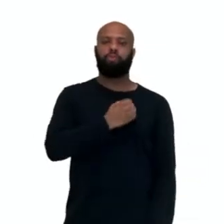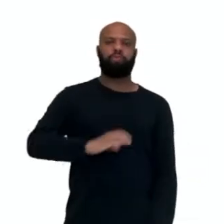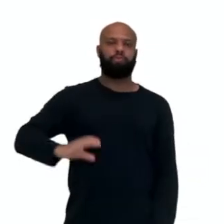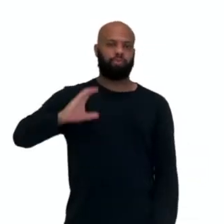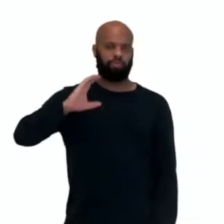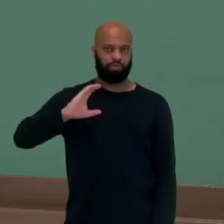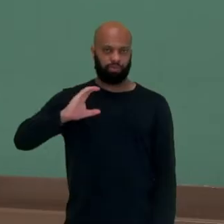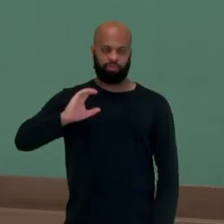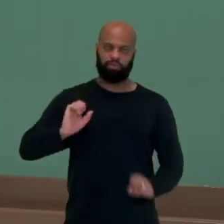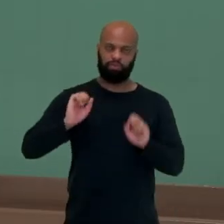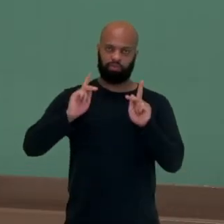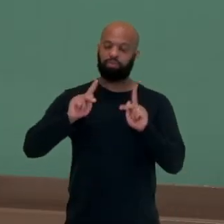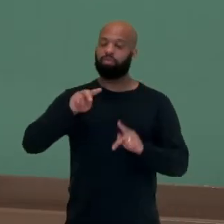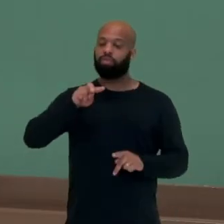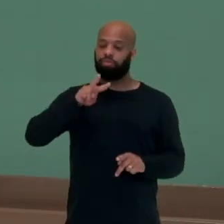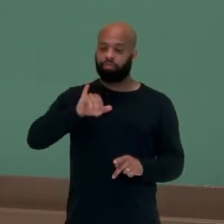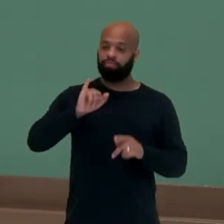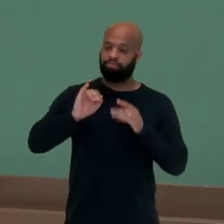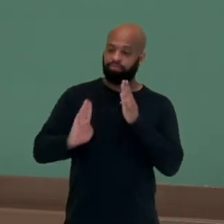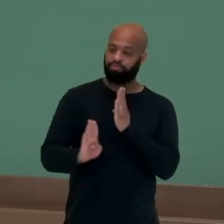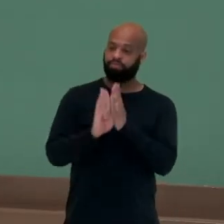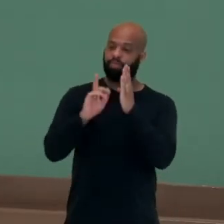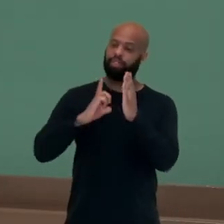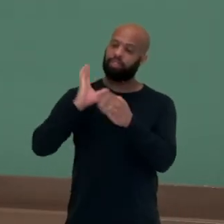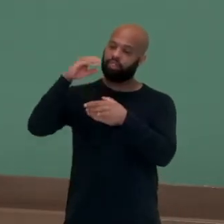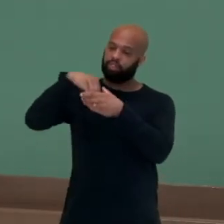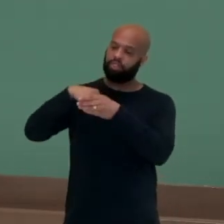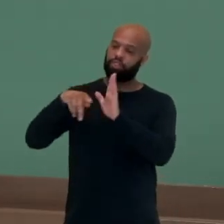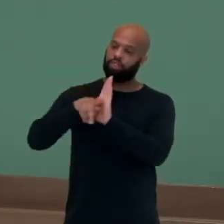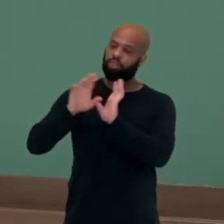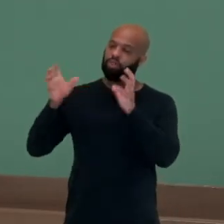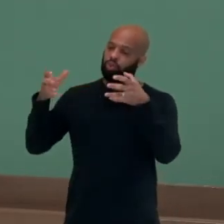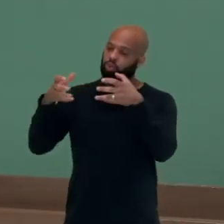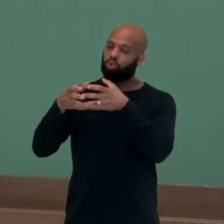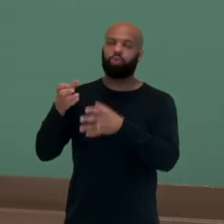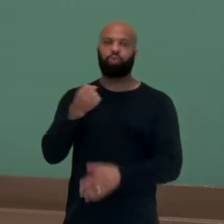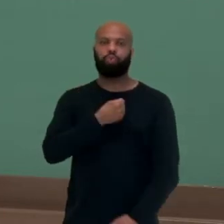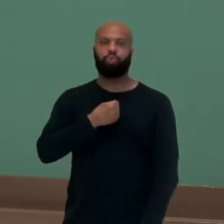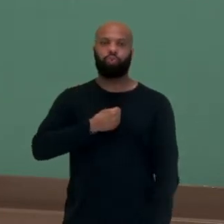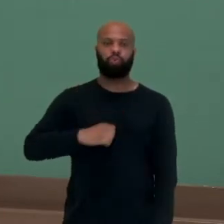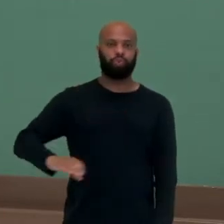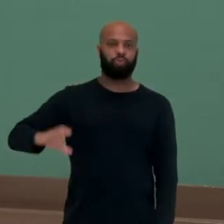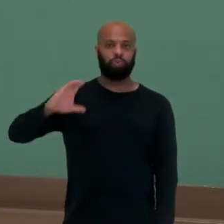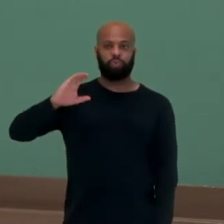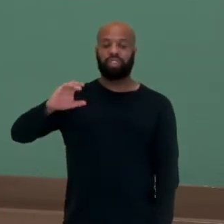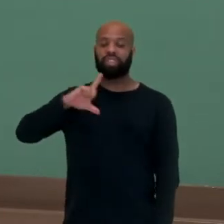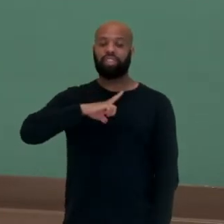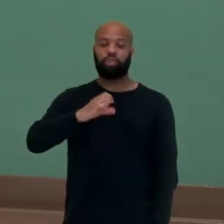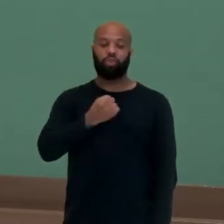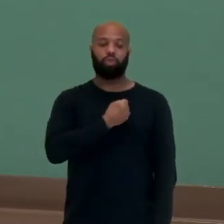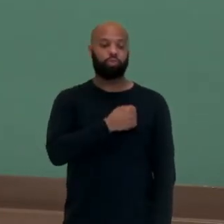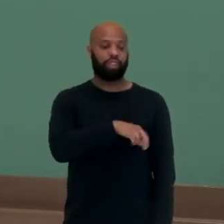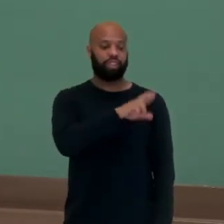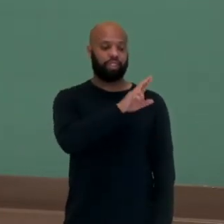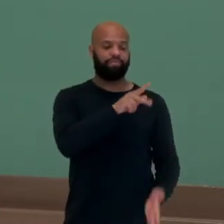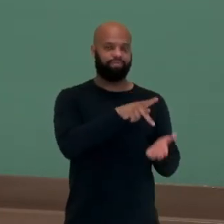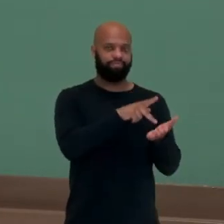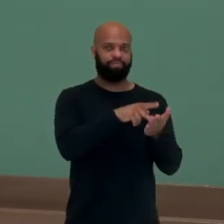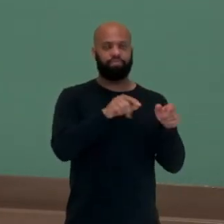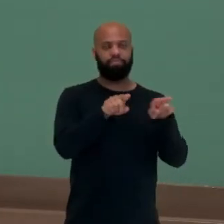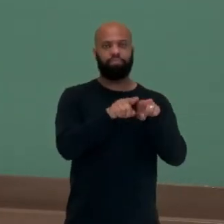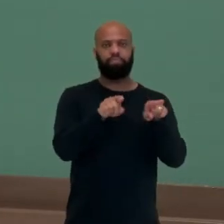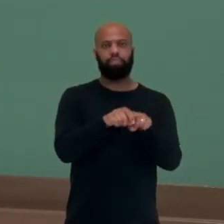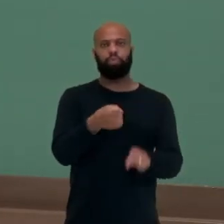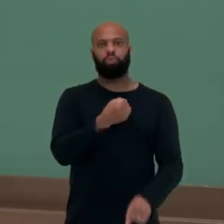né? Identificar dentro dos números complexos a parte real pura e os números